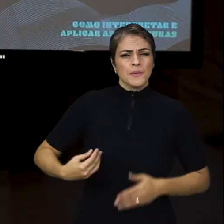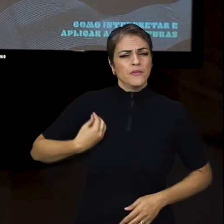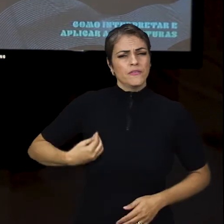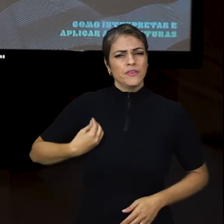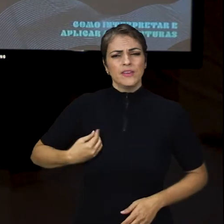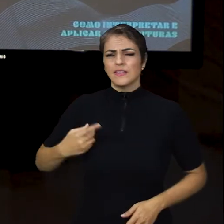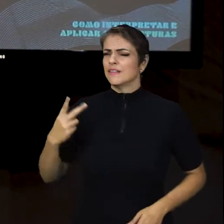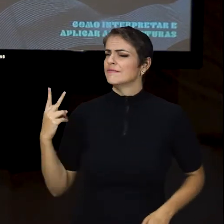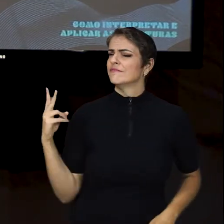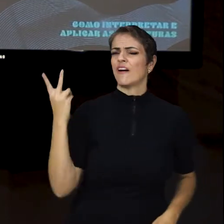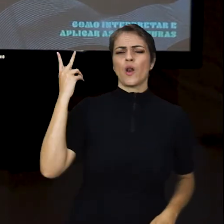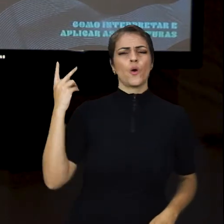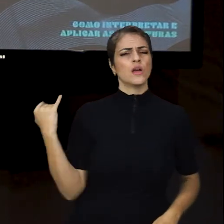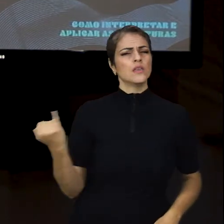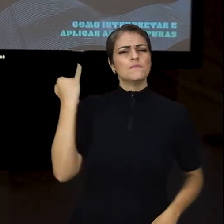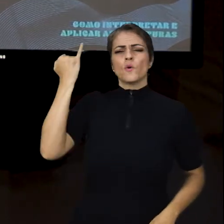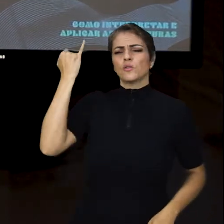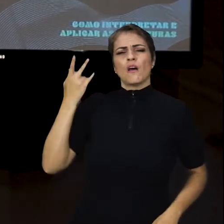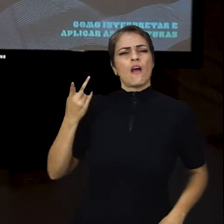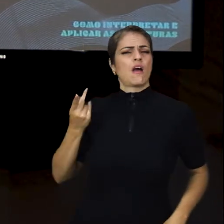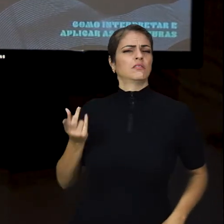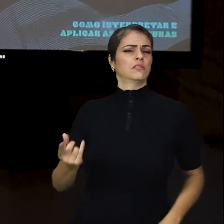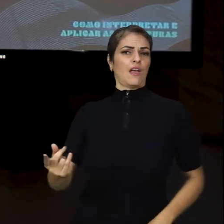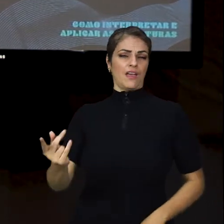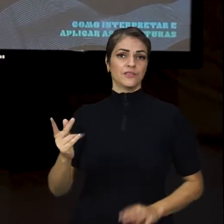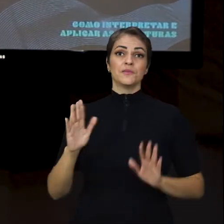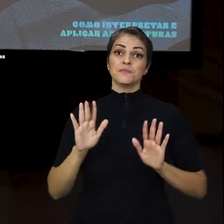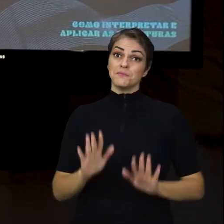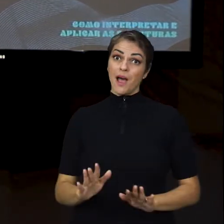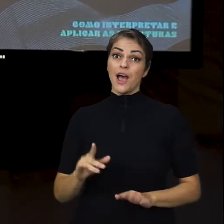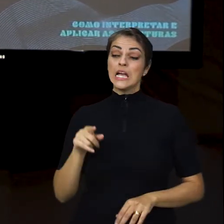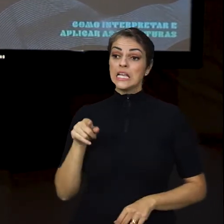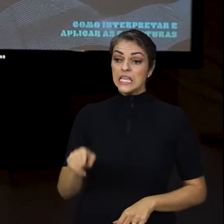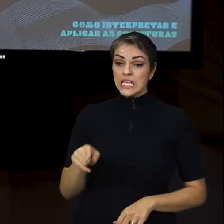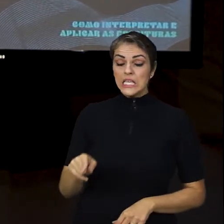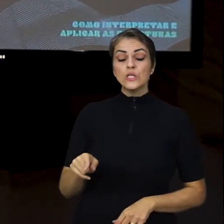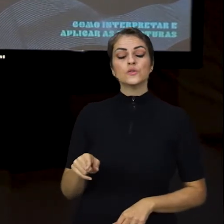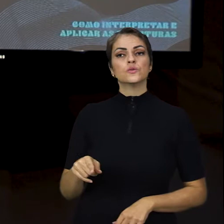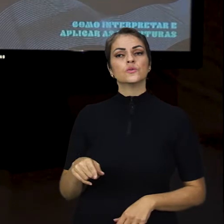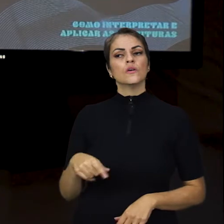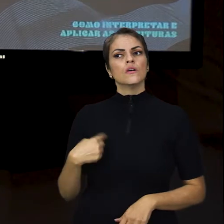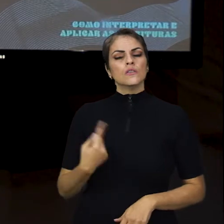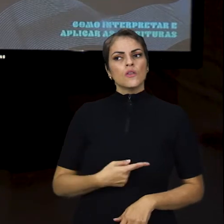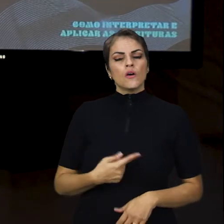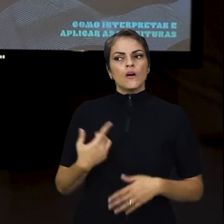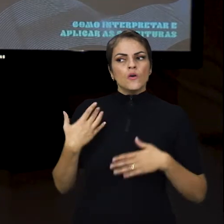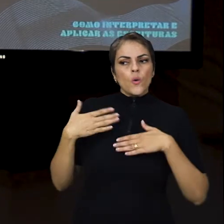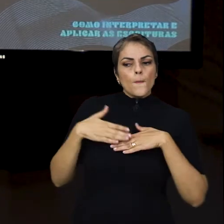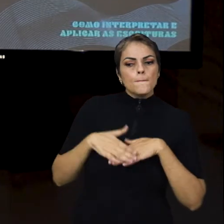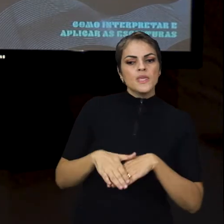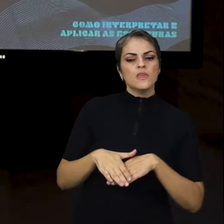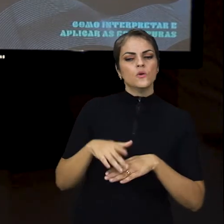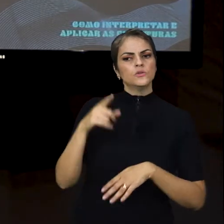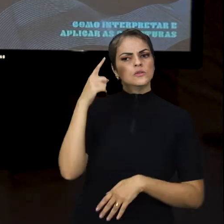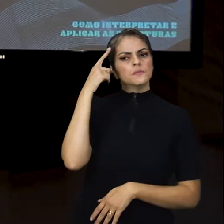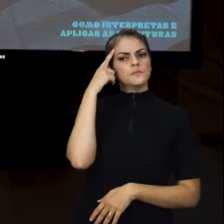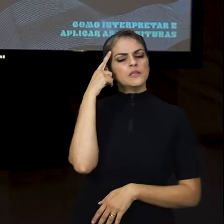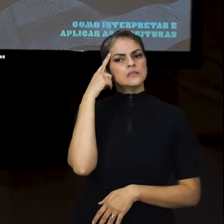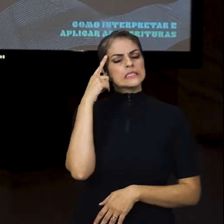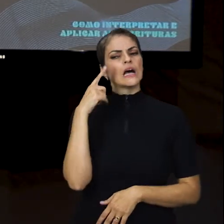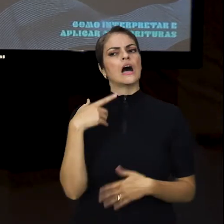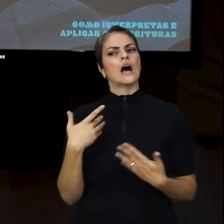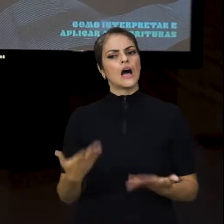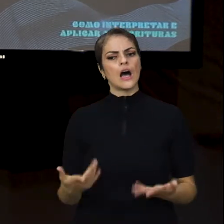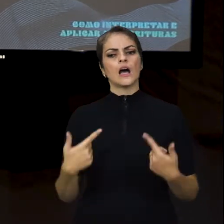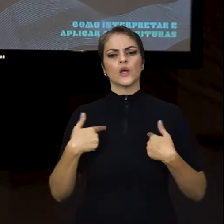é eterna. Mas esses desafios precisam nos deixar numa posição de humildade, de estudo constante, de reflexão constante, para que a gente cresça